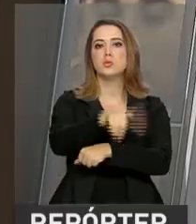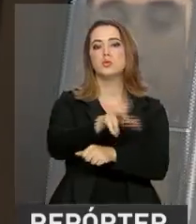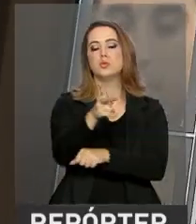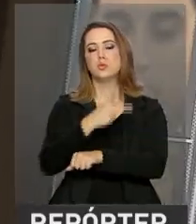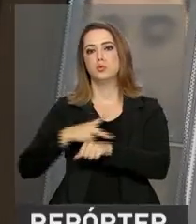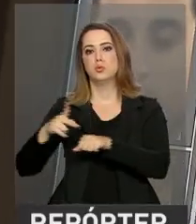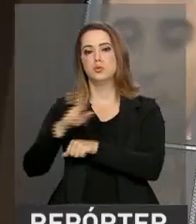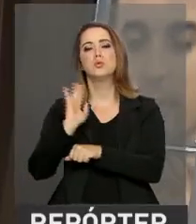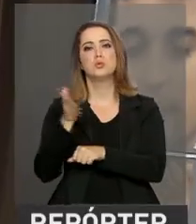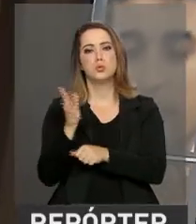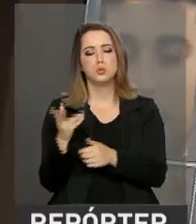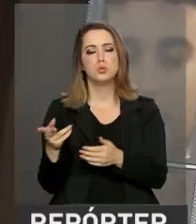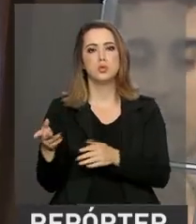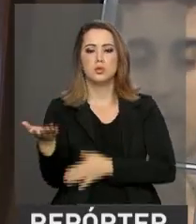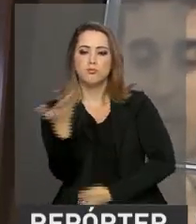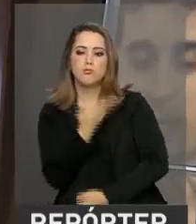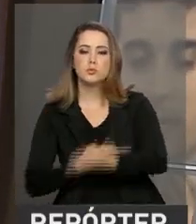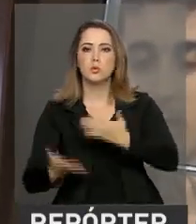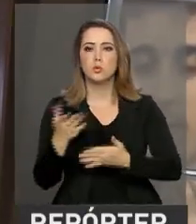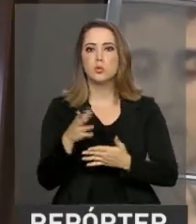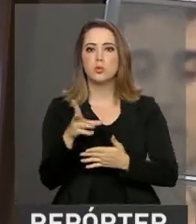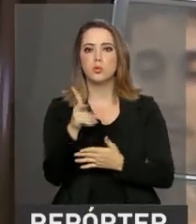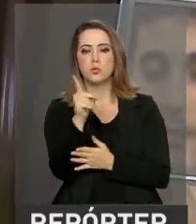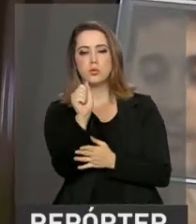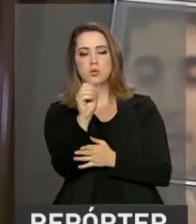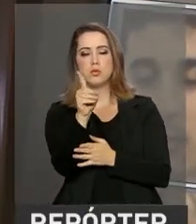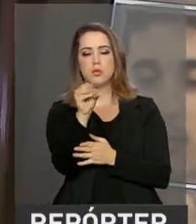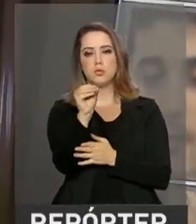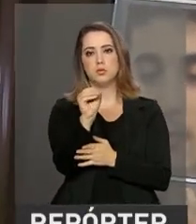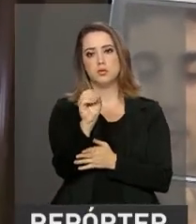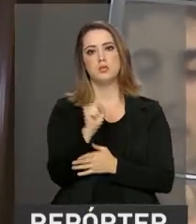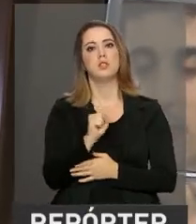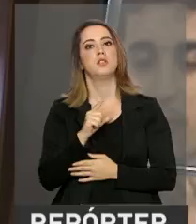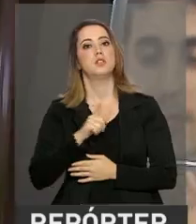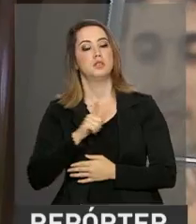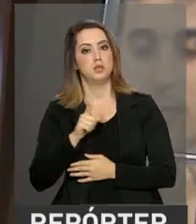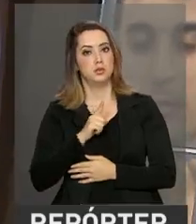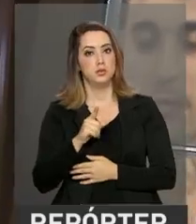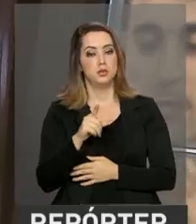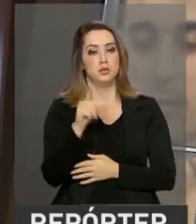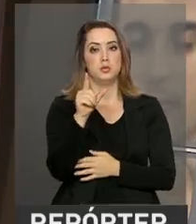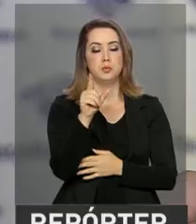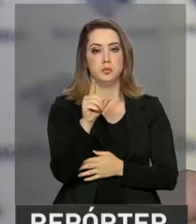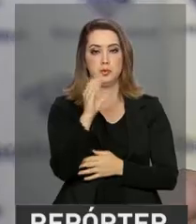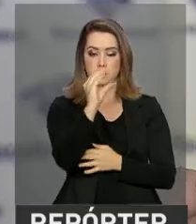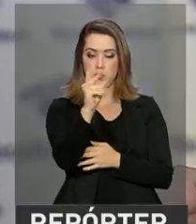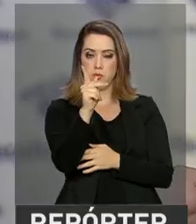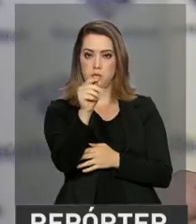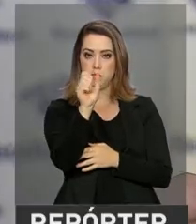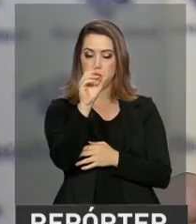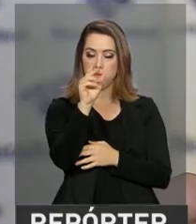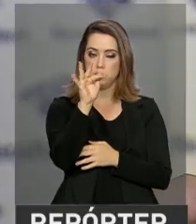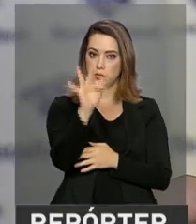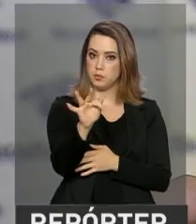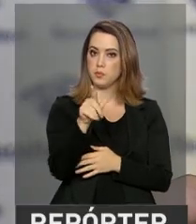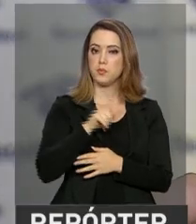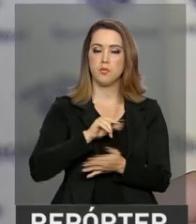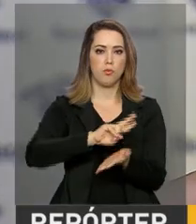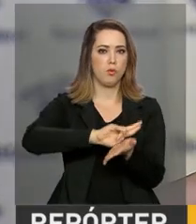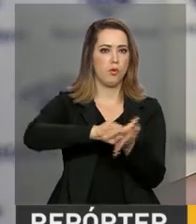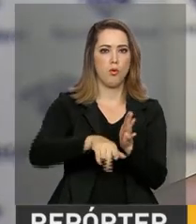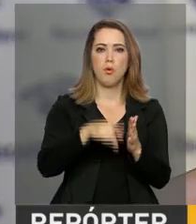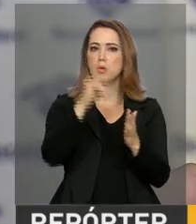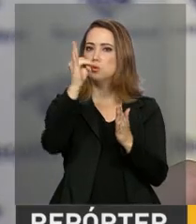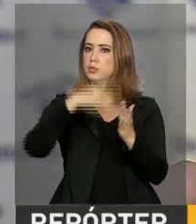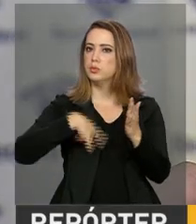funcionando e faz cruzamento de dados por meio do CPF, imposto de renda e passaporte. O passageiro faz o seu check-in no